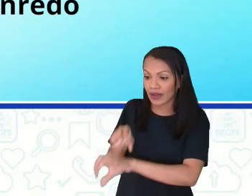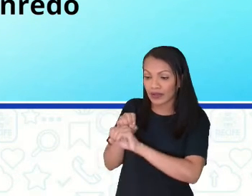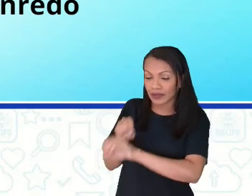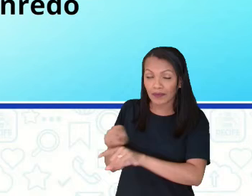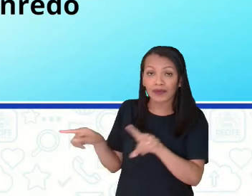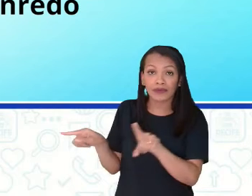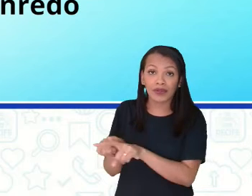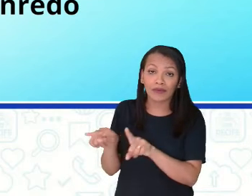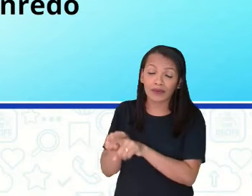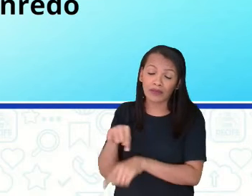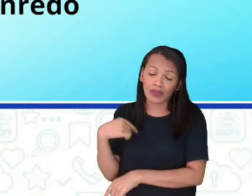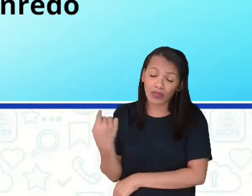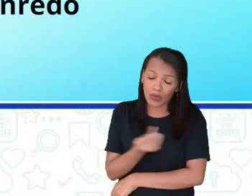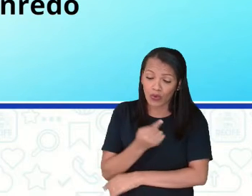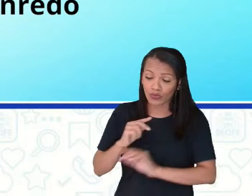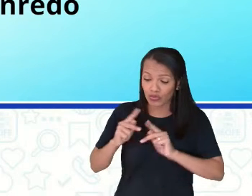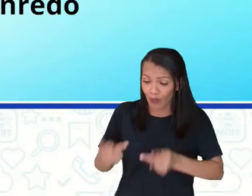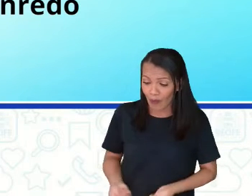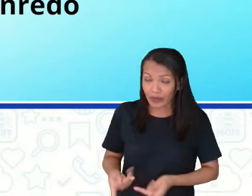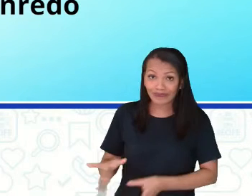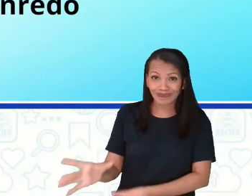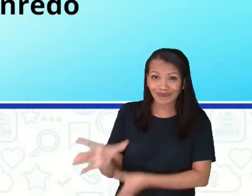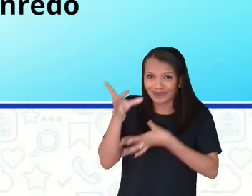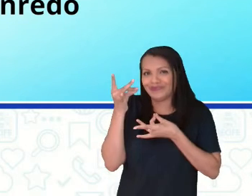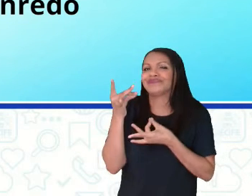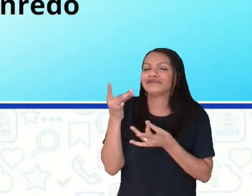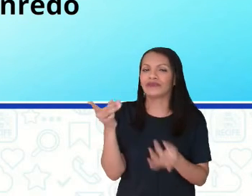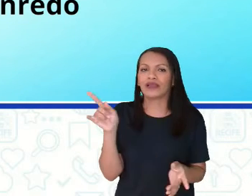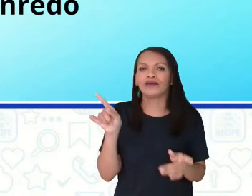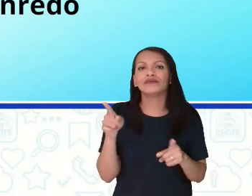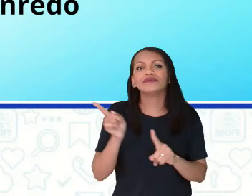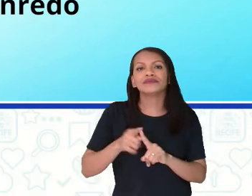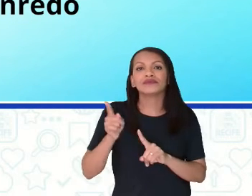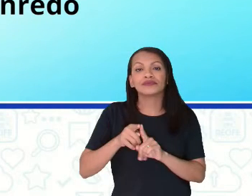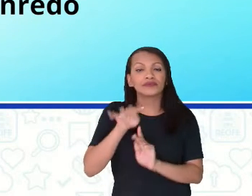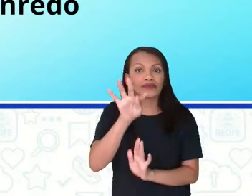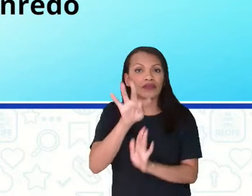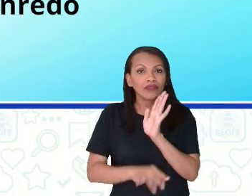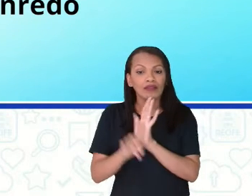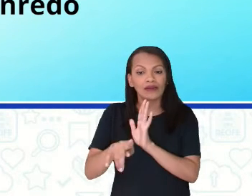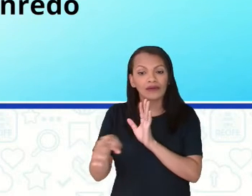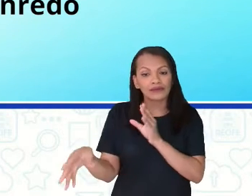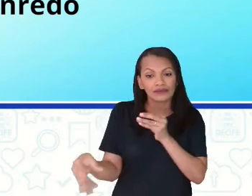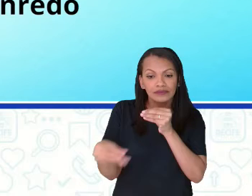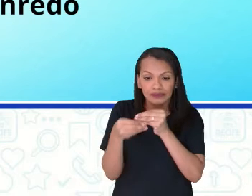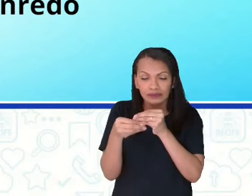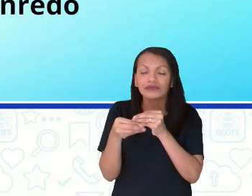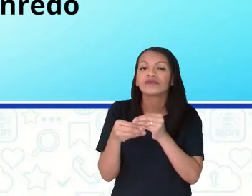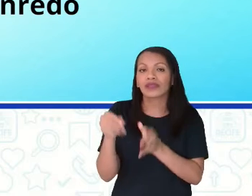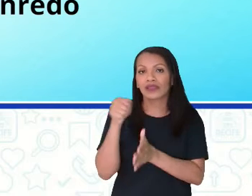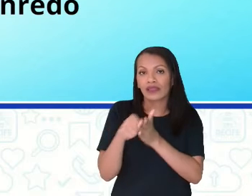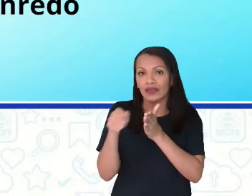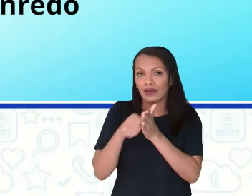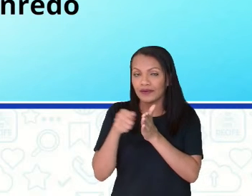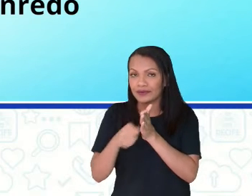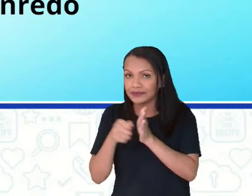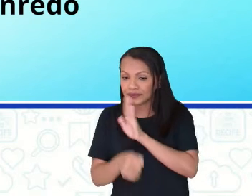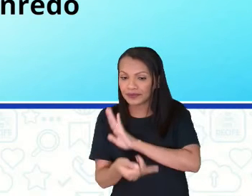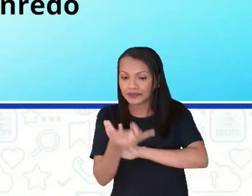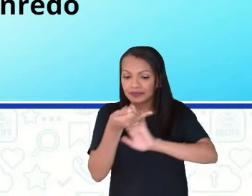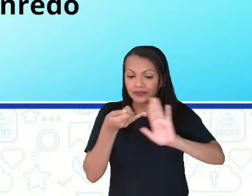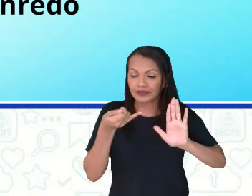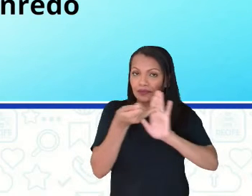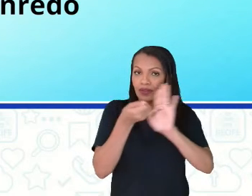seres humanos. Esse tipo de texto geralmente apresenta uma narrativa curta e é escrita em prosa ou